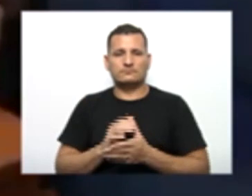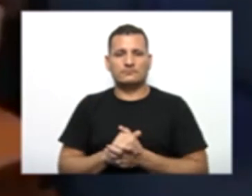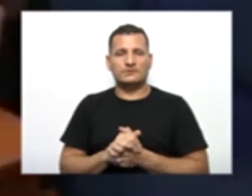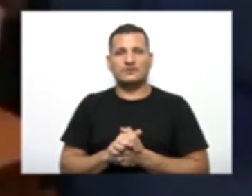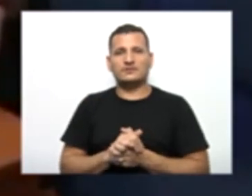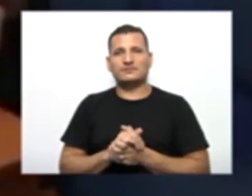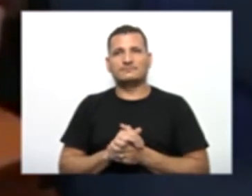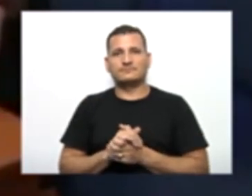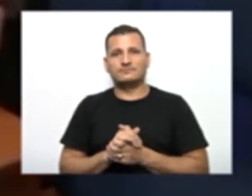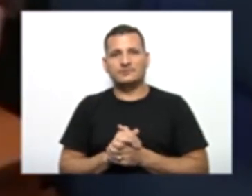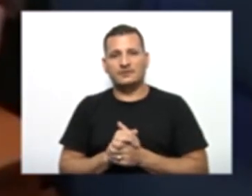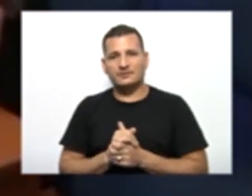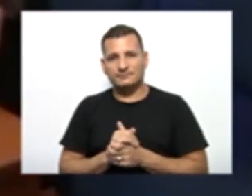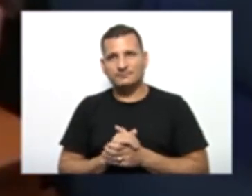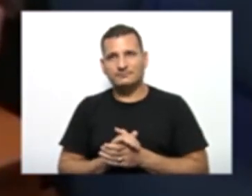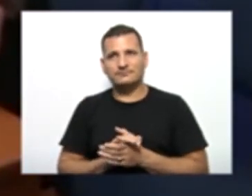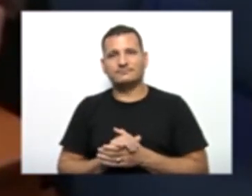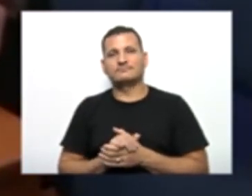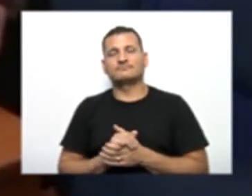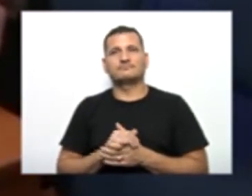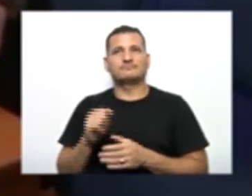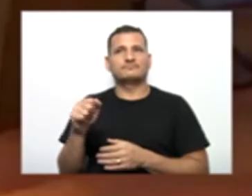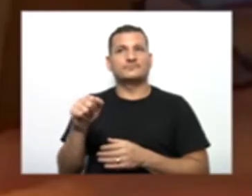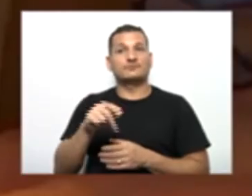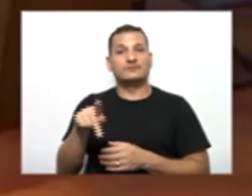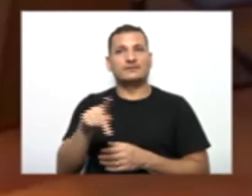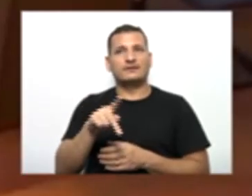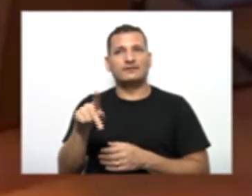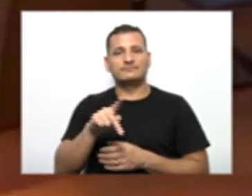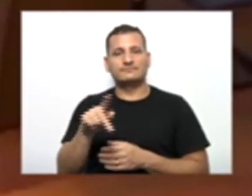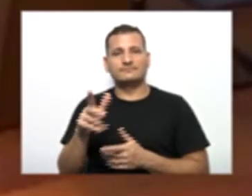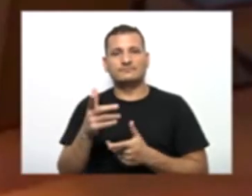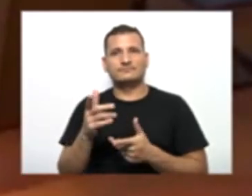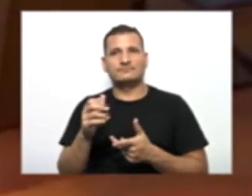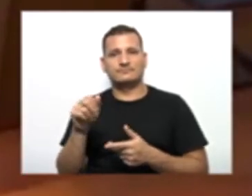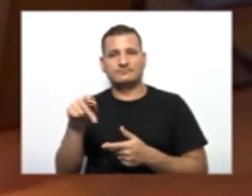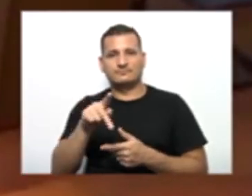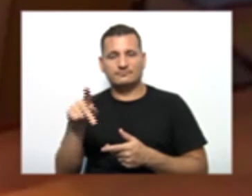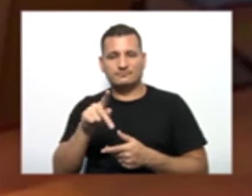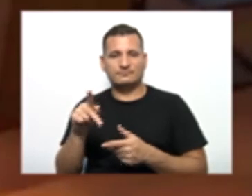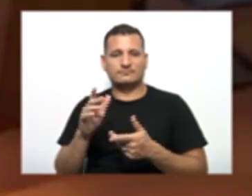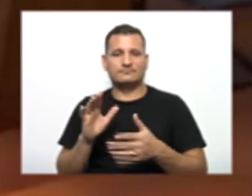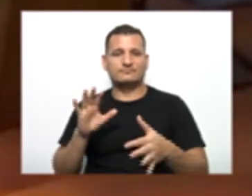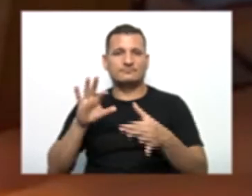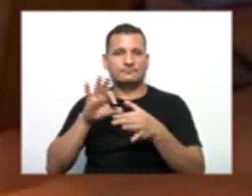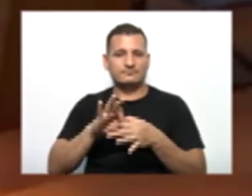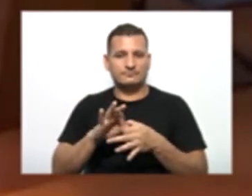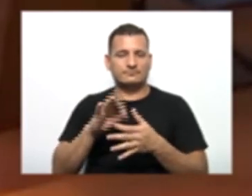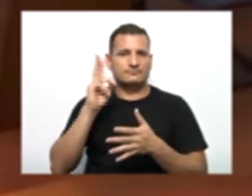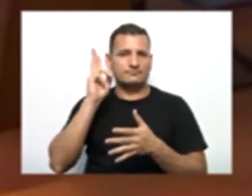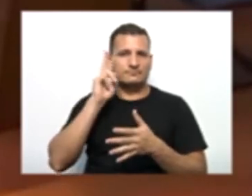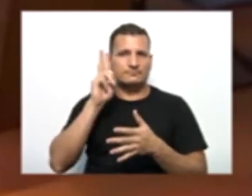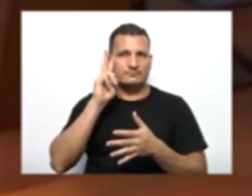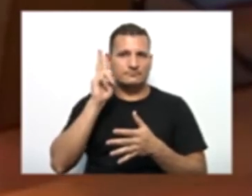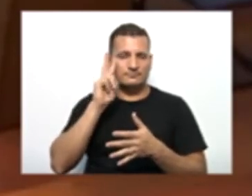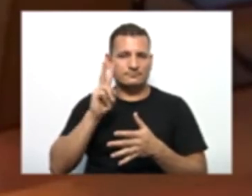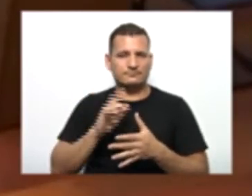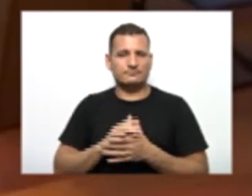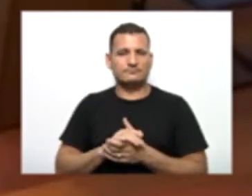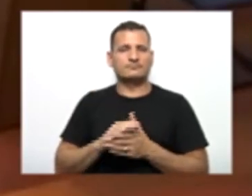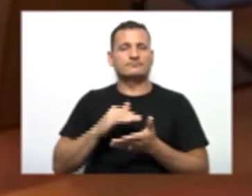promover a tolerância que possa ser usado pelos países e adaptado às suas realidades sociais. Programa Rota